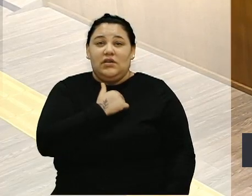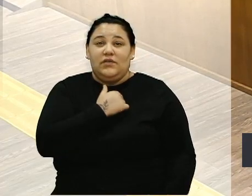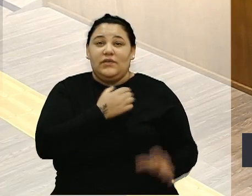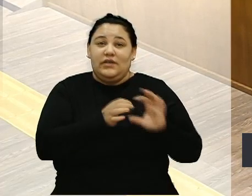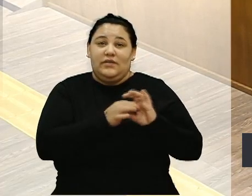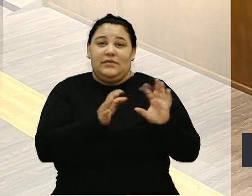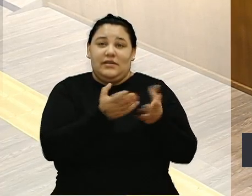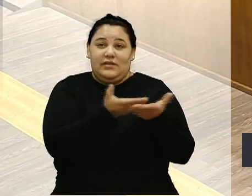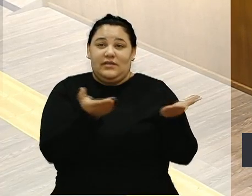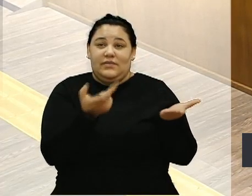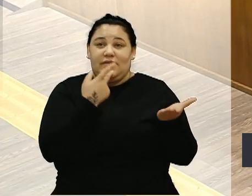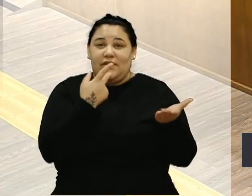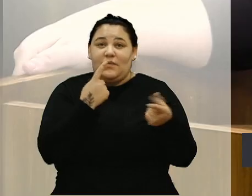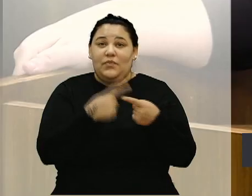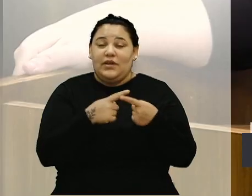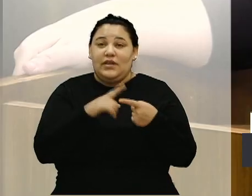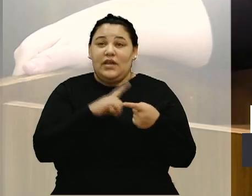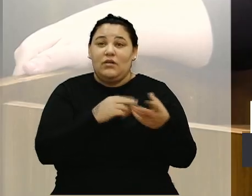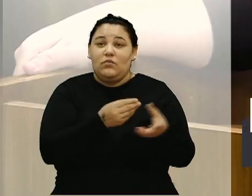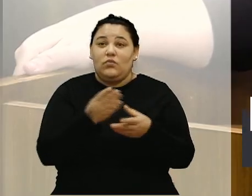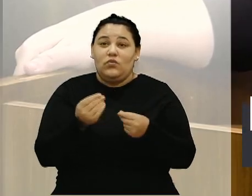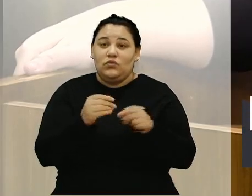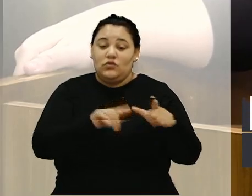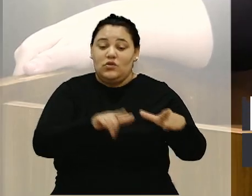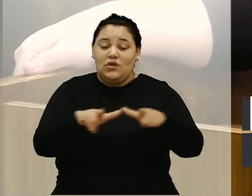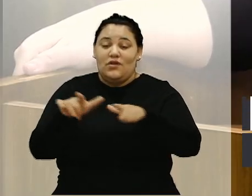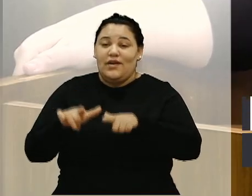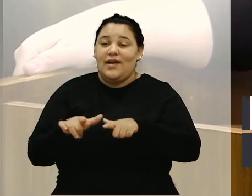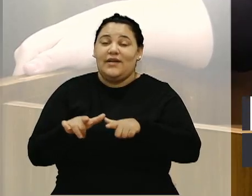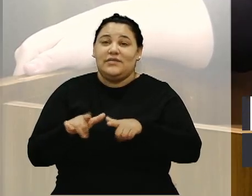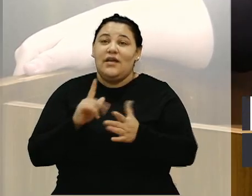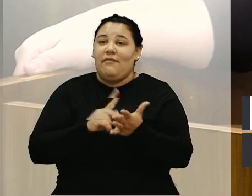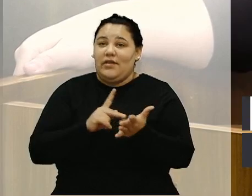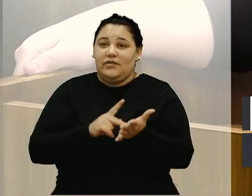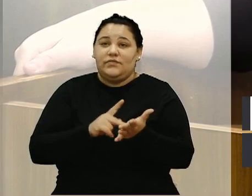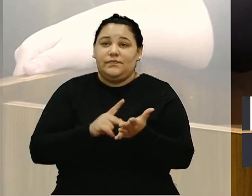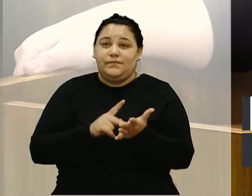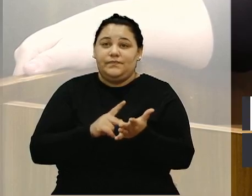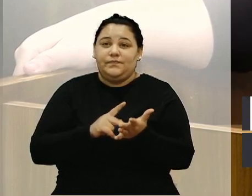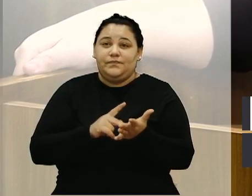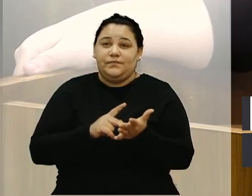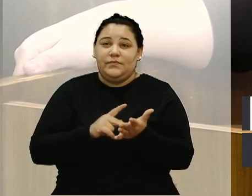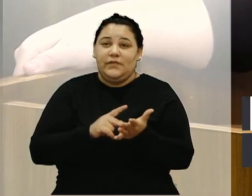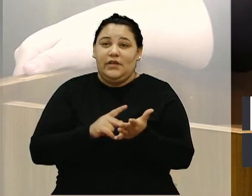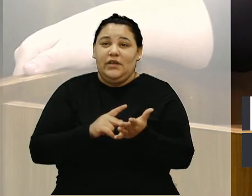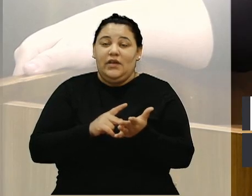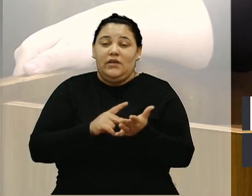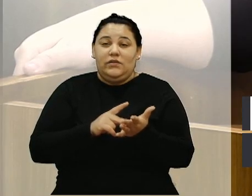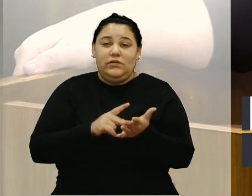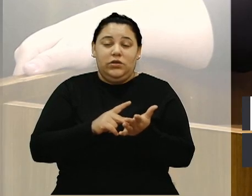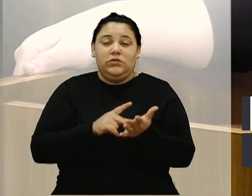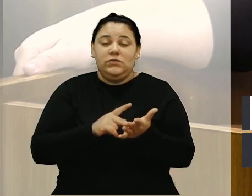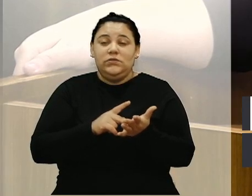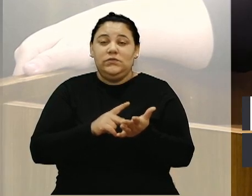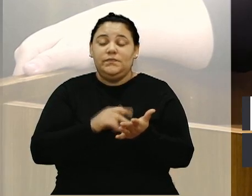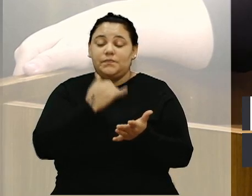realmente nós temos diversos pontos. É verdade isso. Então, assim, a gente que acompanhou,